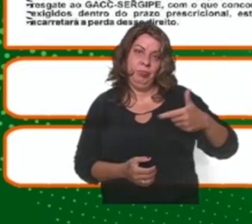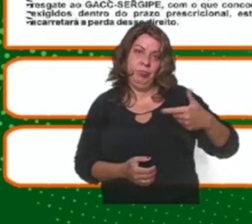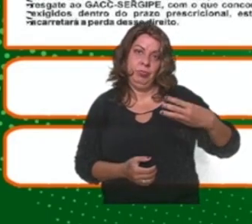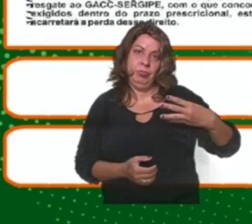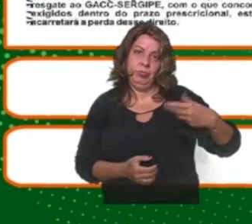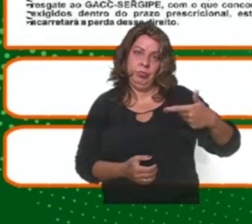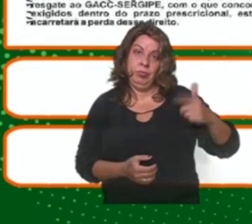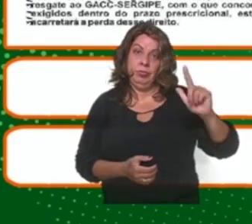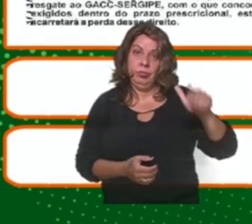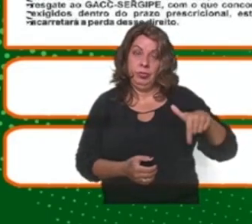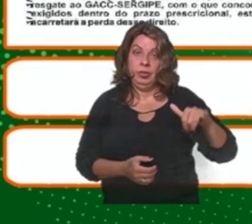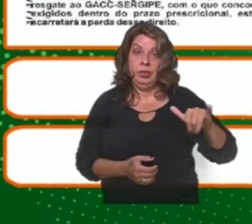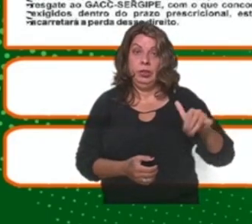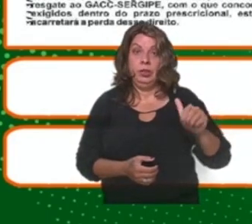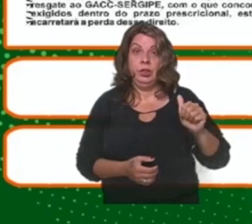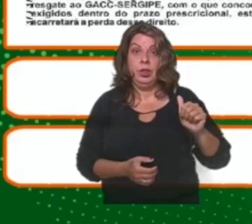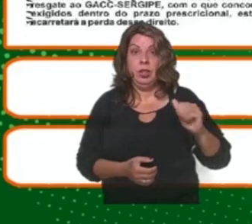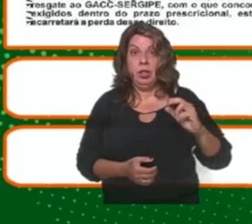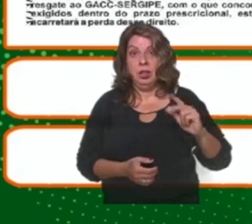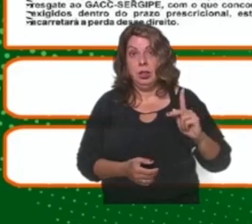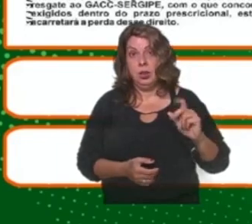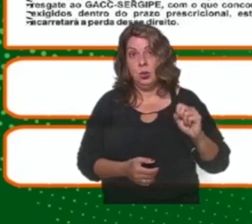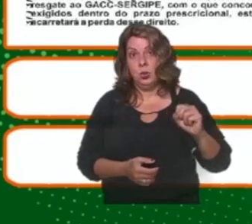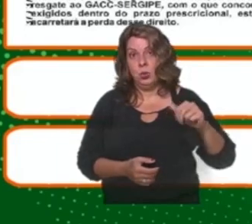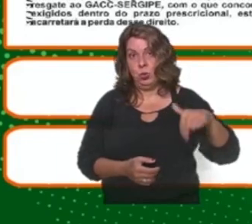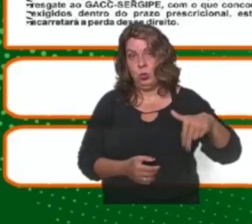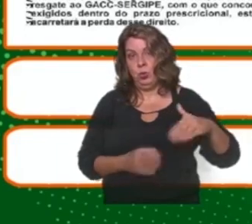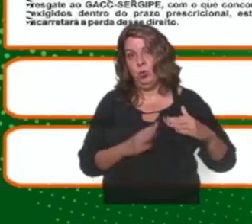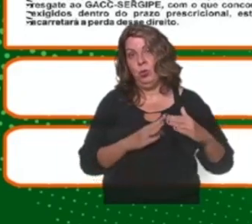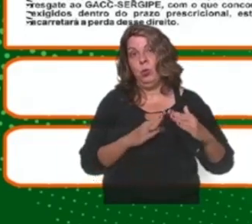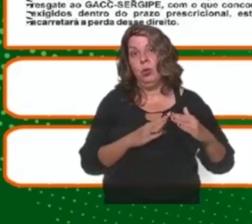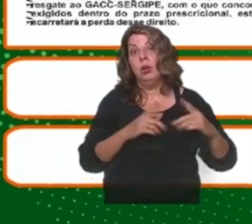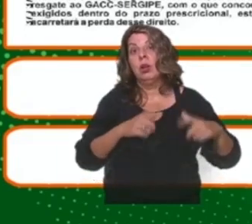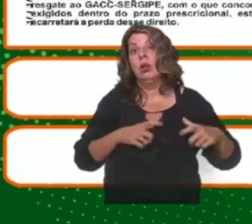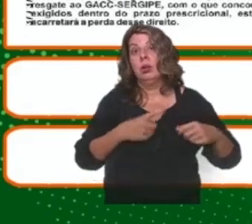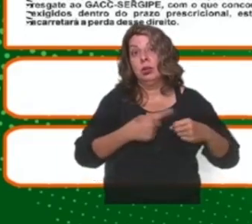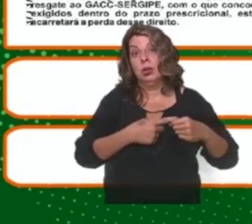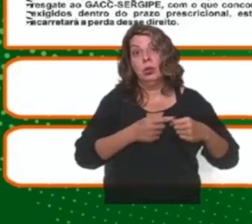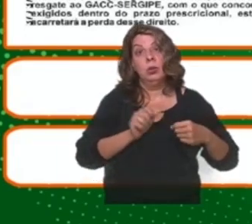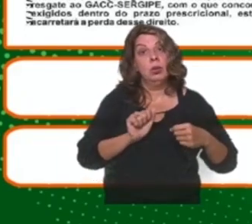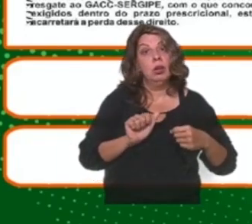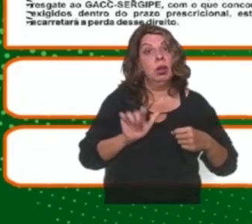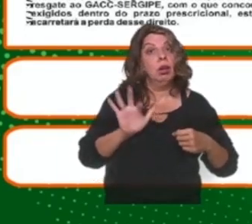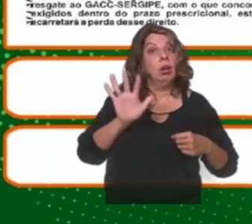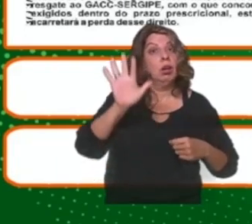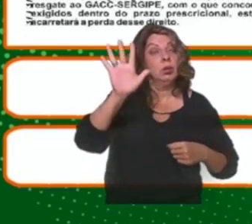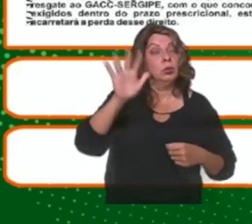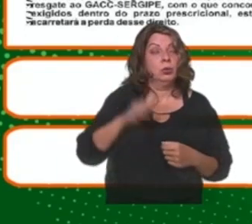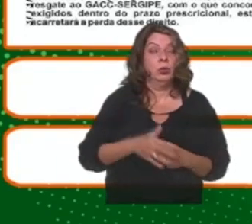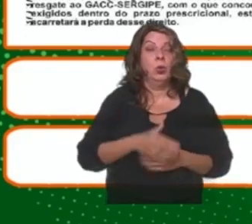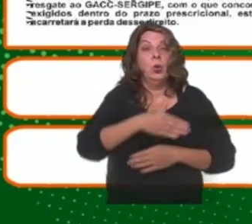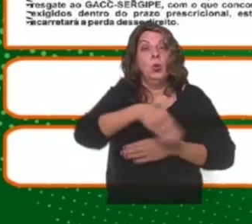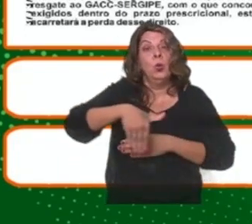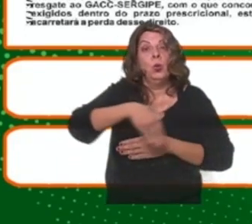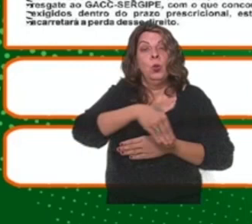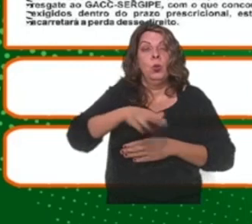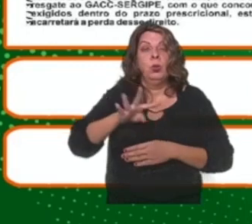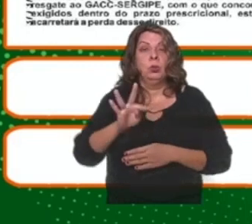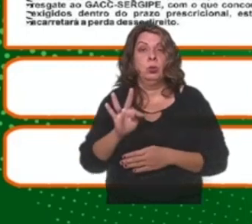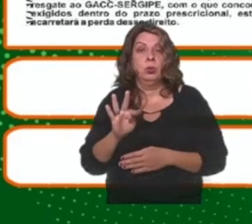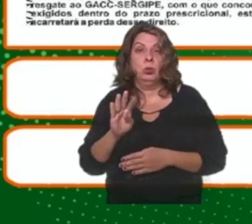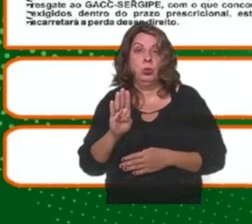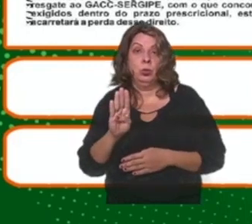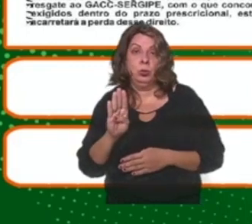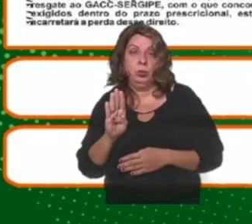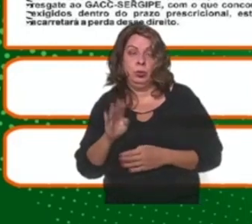180242, Jackson Bernardo dos Santos, ele mora em Lagarto, adquiriu com Alex. No ponto da rua Tobias Barreto, provavelmente aqui